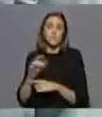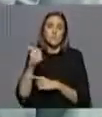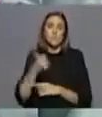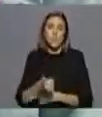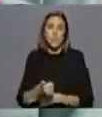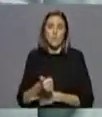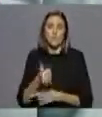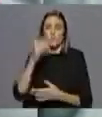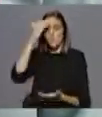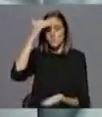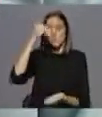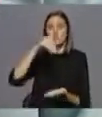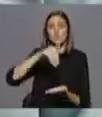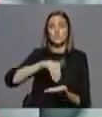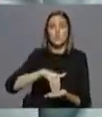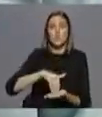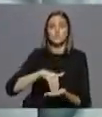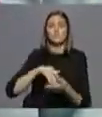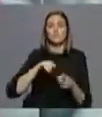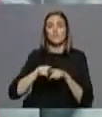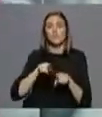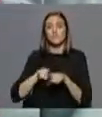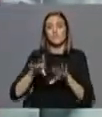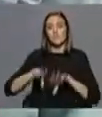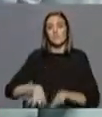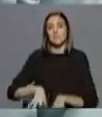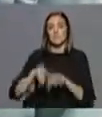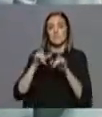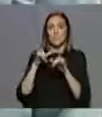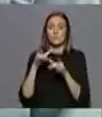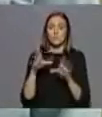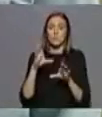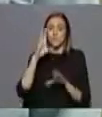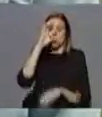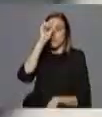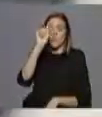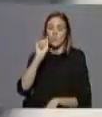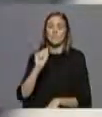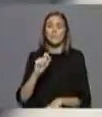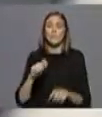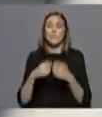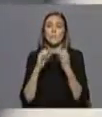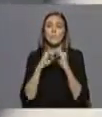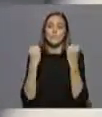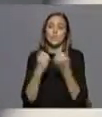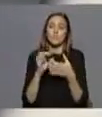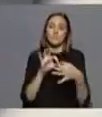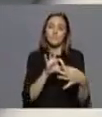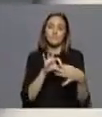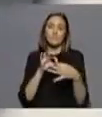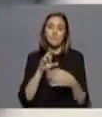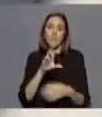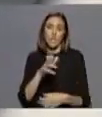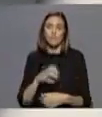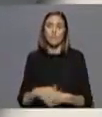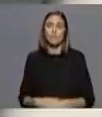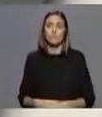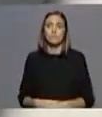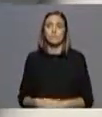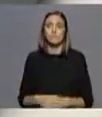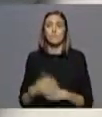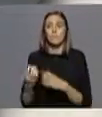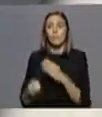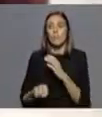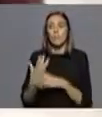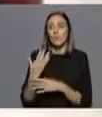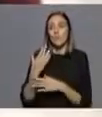do resultado das políticas que têm sido desenvolvidas pelo Governo do Partido Socialista em cooperação com a região. A Queen Bee produz e exporta fruta e